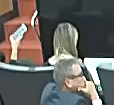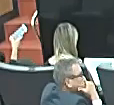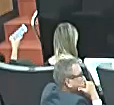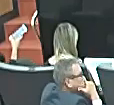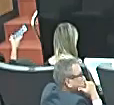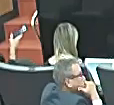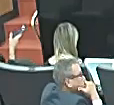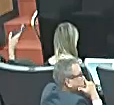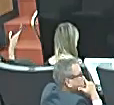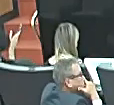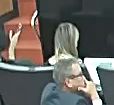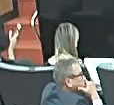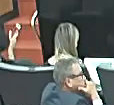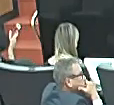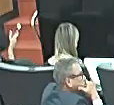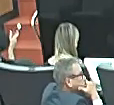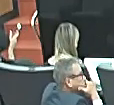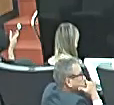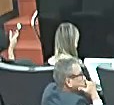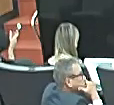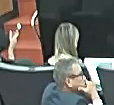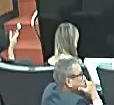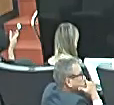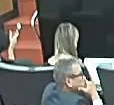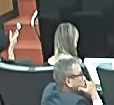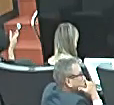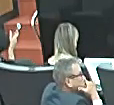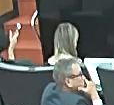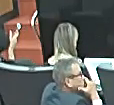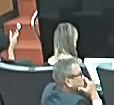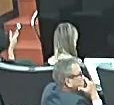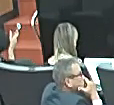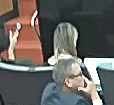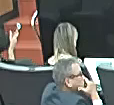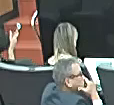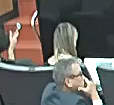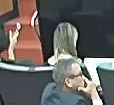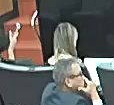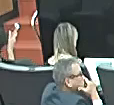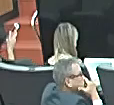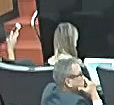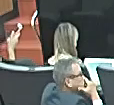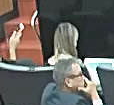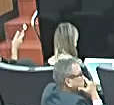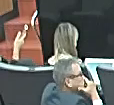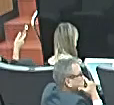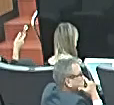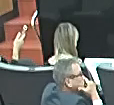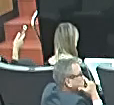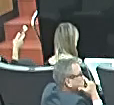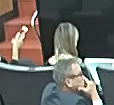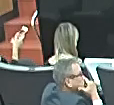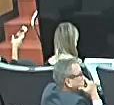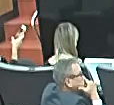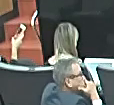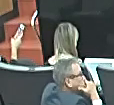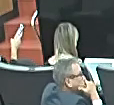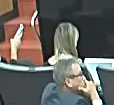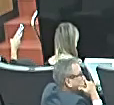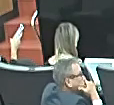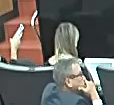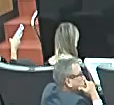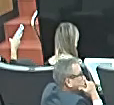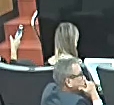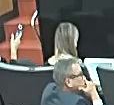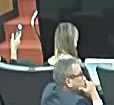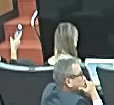fala de um dos representantes de classe e que pra mim é saltou com sua importância ressalta lá